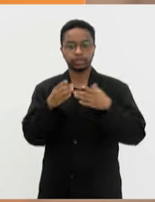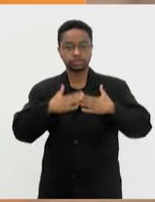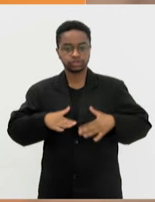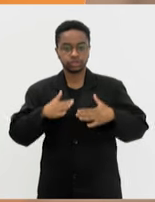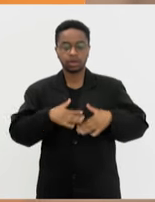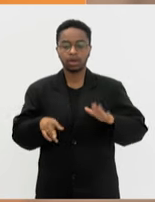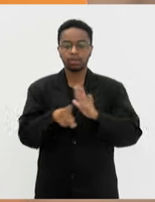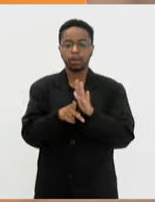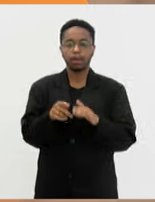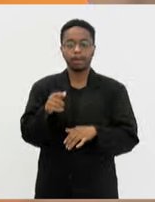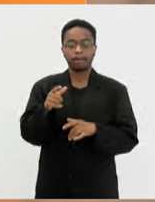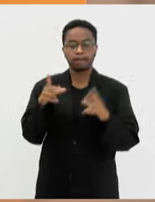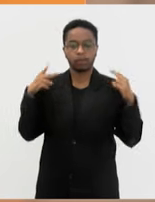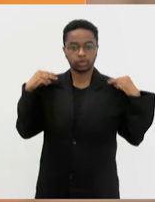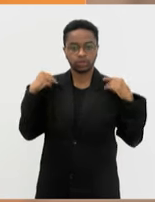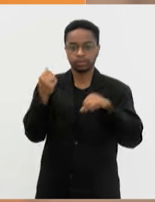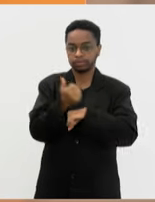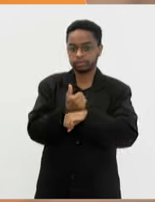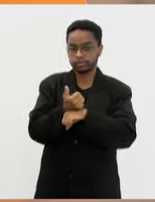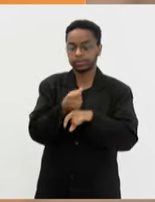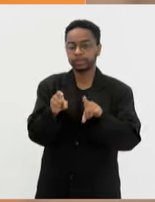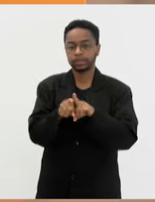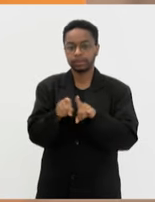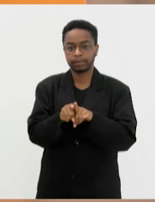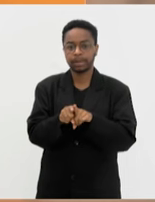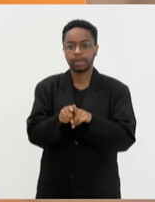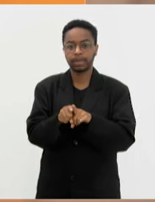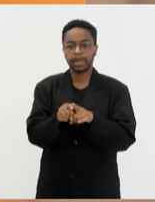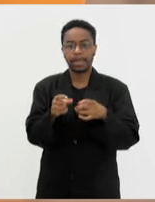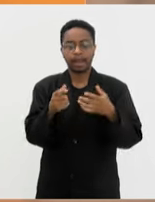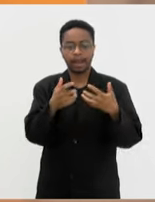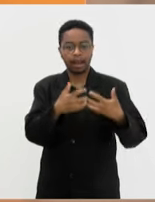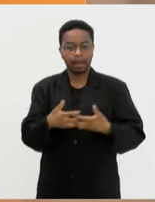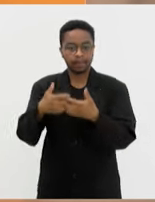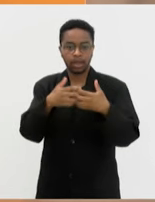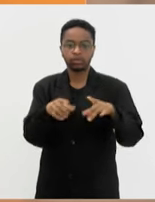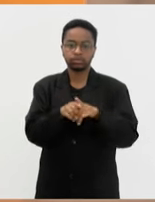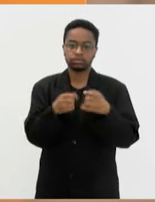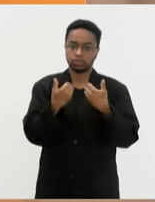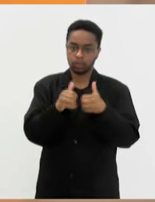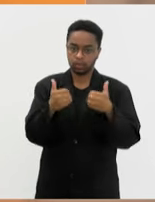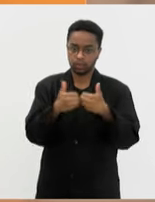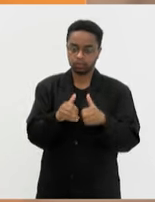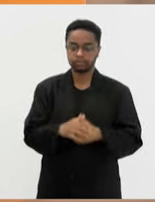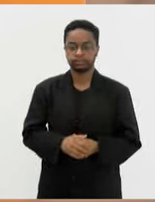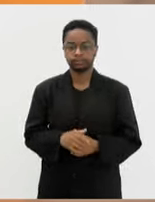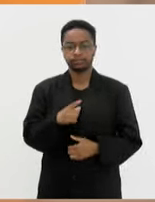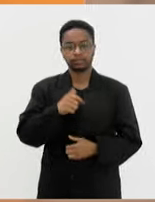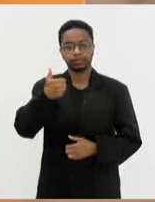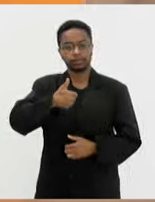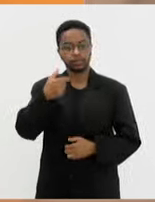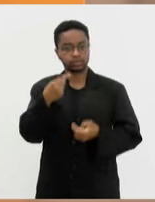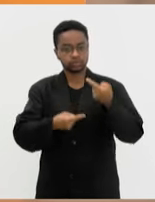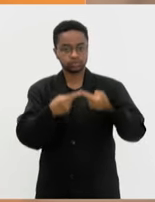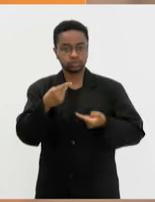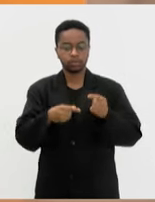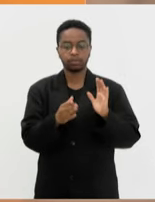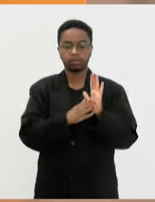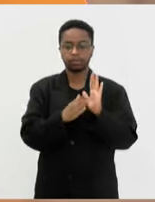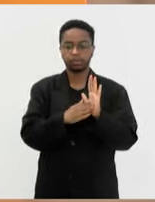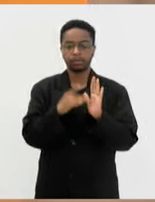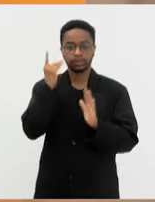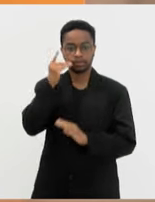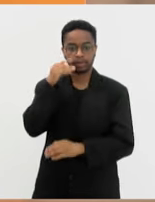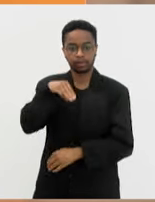motoristas profissionais e de transporte de cargas e de passageiros. Em primeira discussão, proposta dos deputados